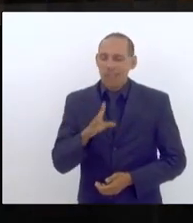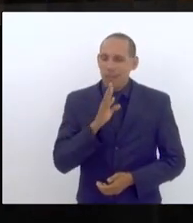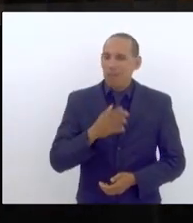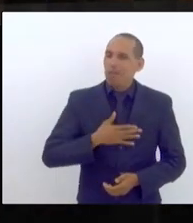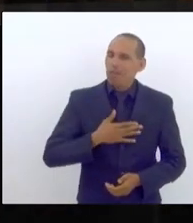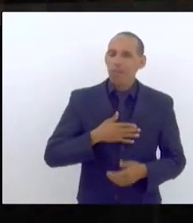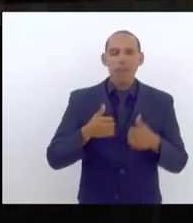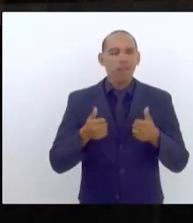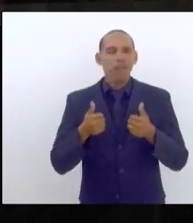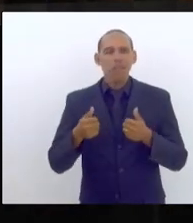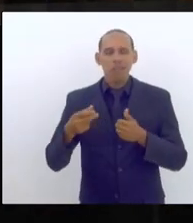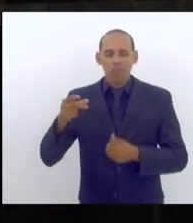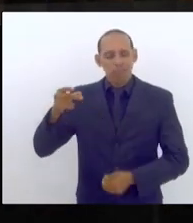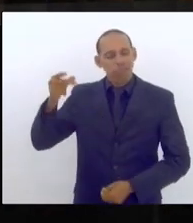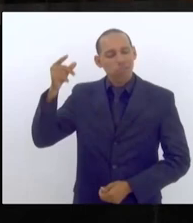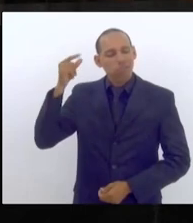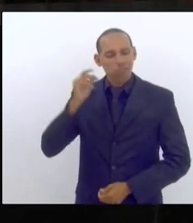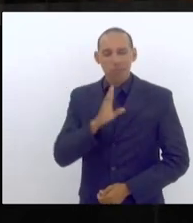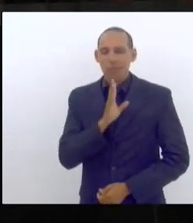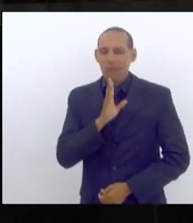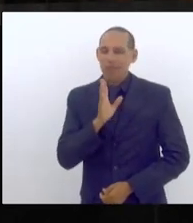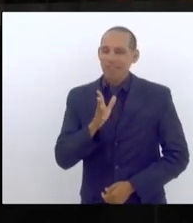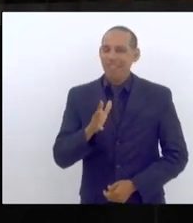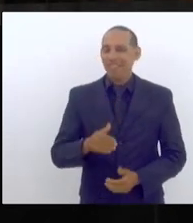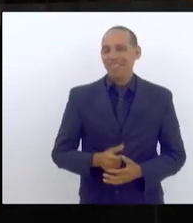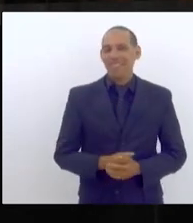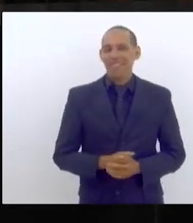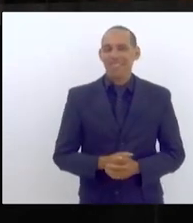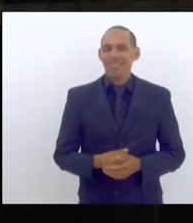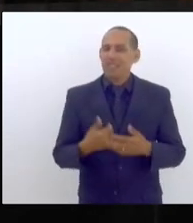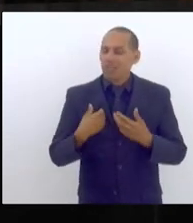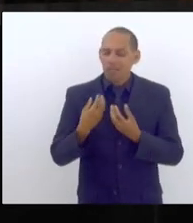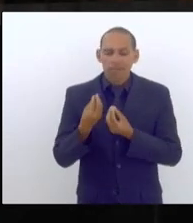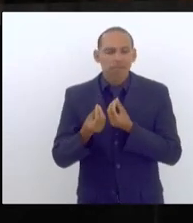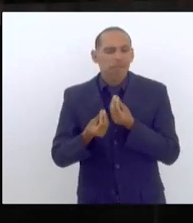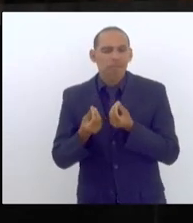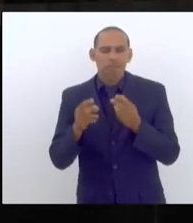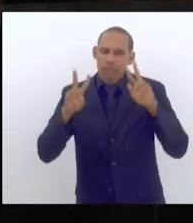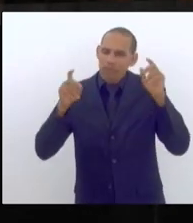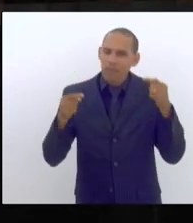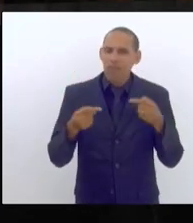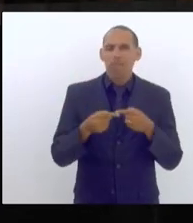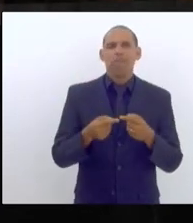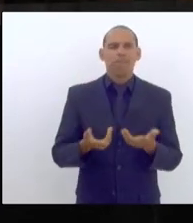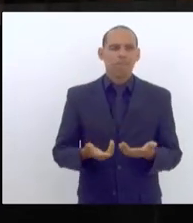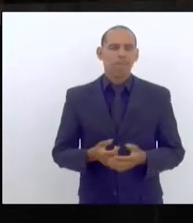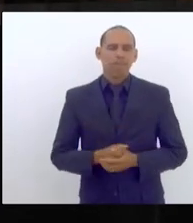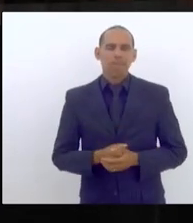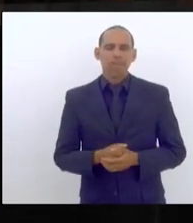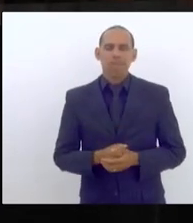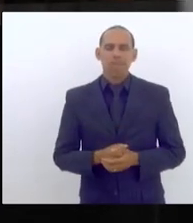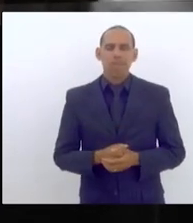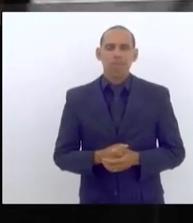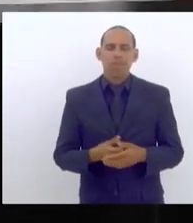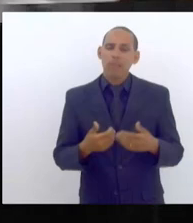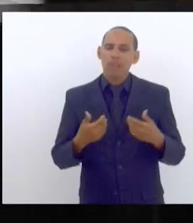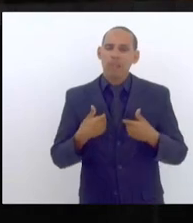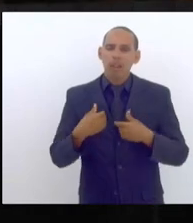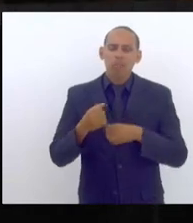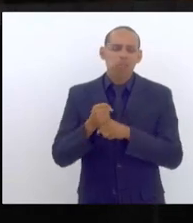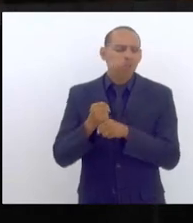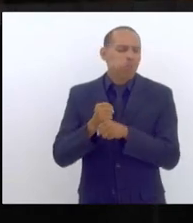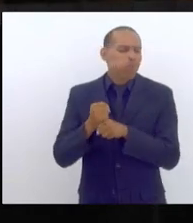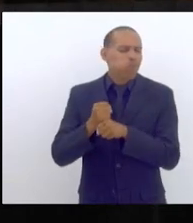de outros carnavais, outras paradas, como eu sou sensível a esse tema. Há muitos e muitos anos